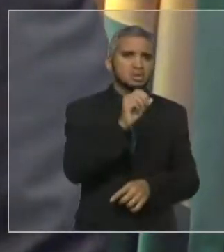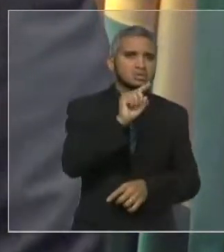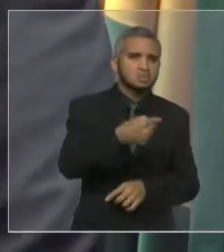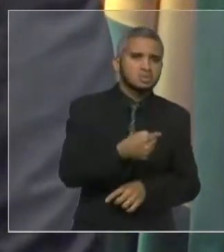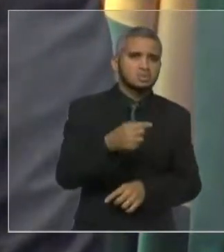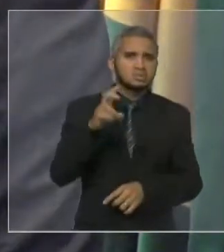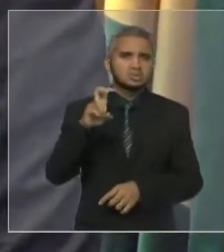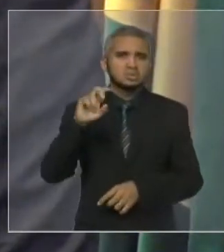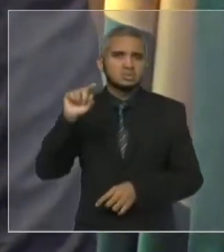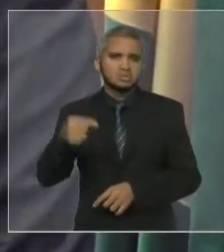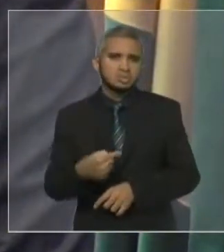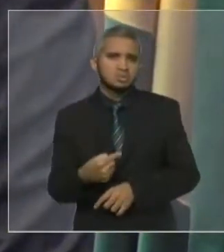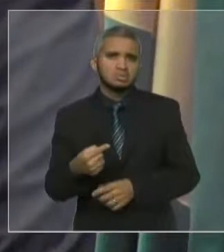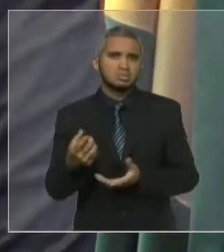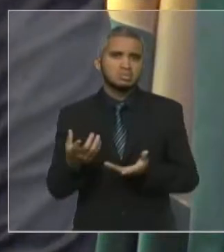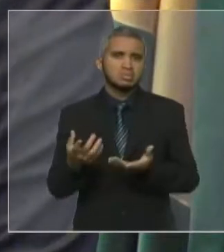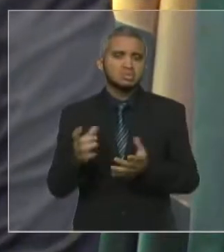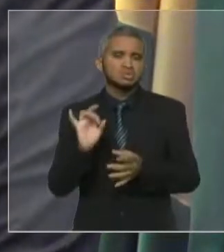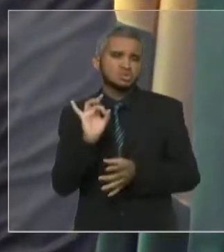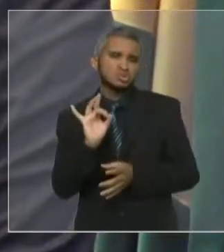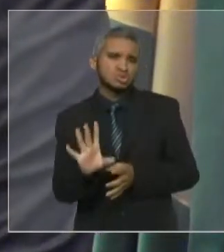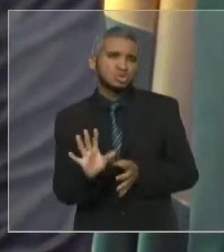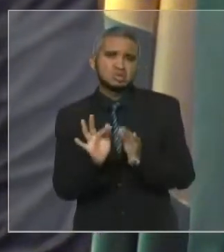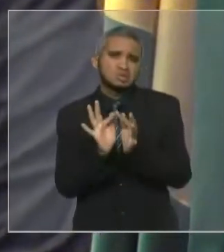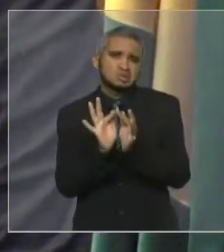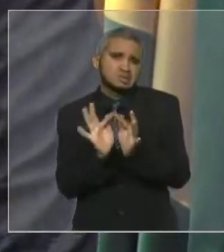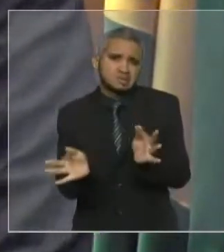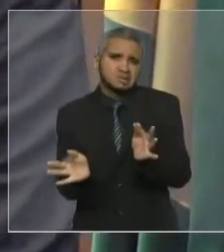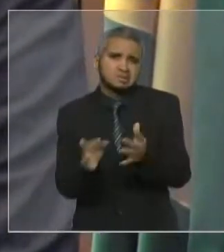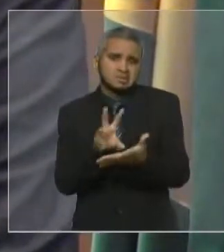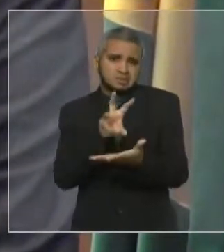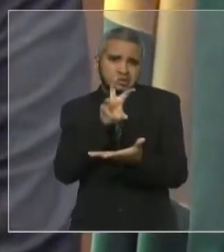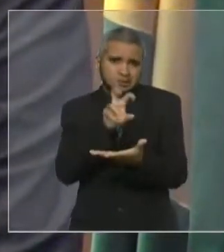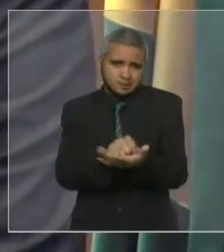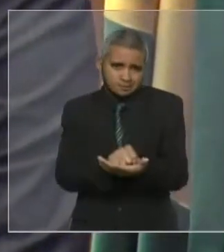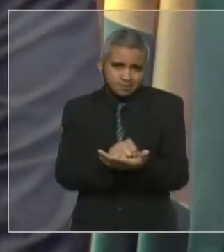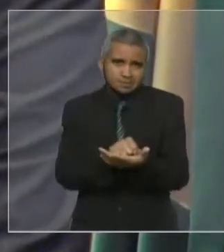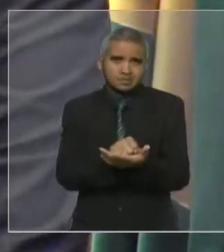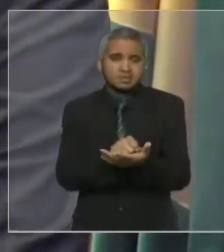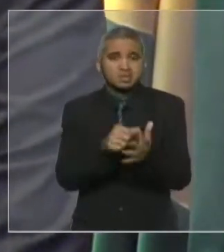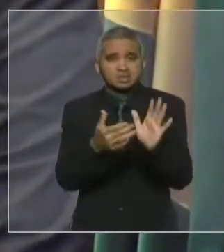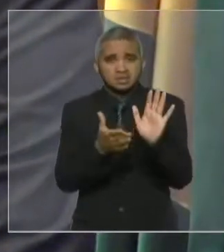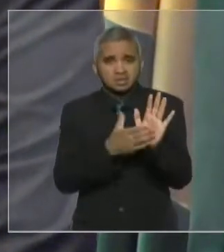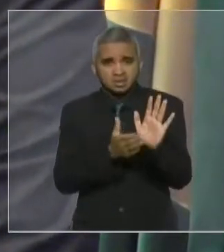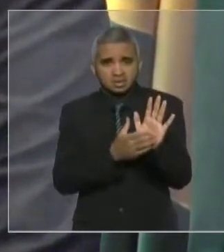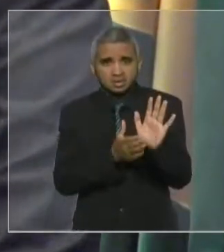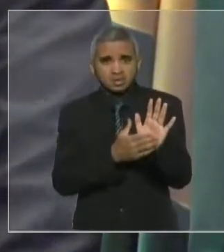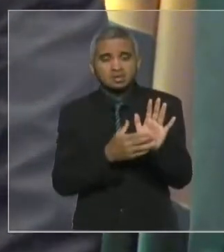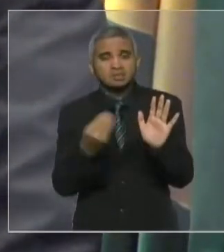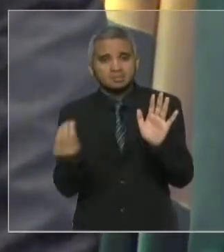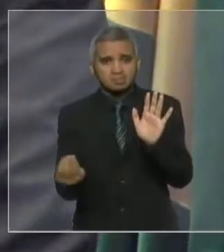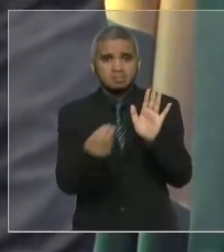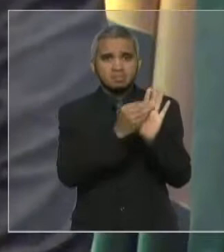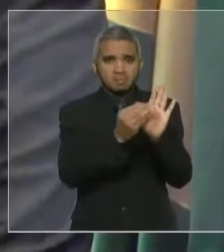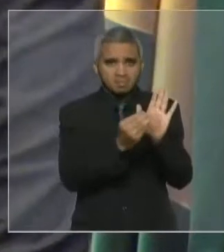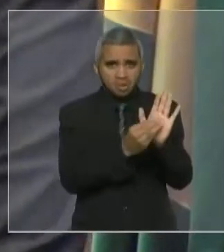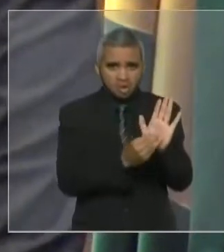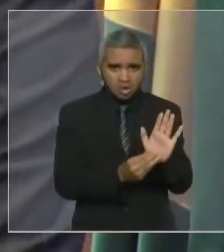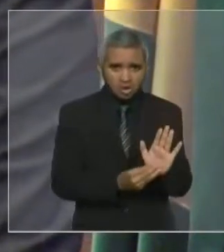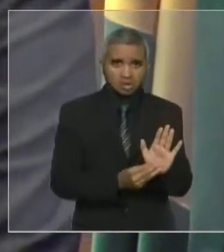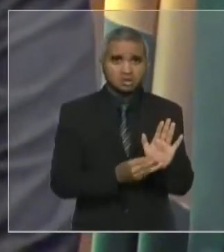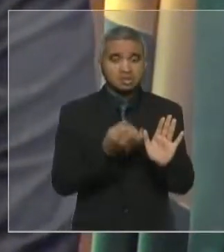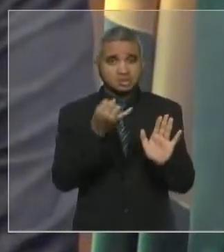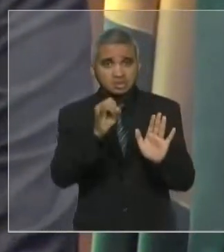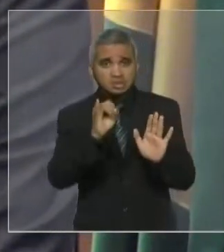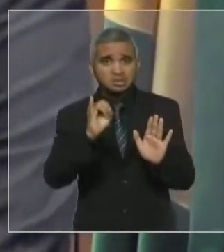é apenas uma referência para que haja o registro no orçamento da ação? Porque, caso